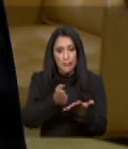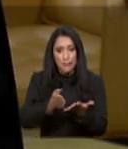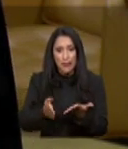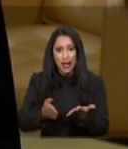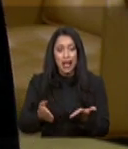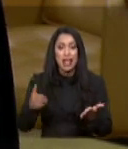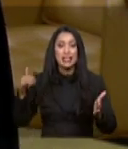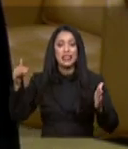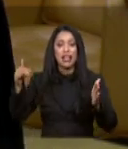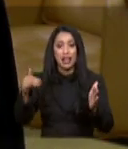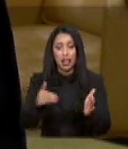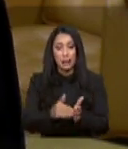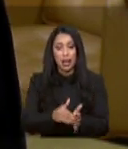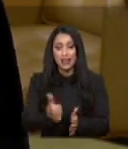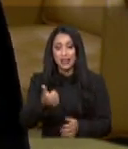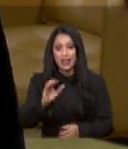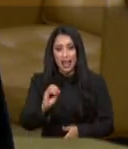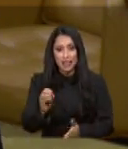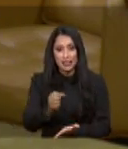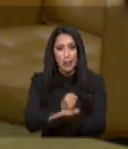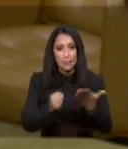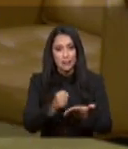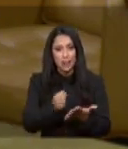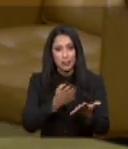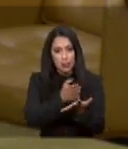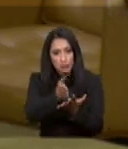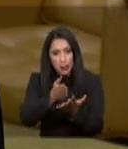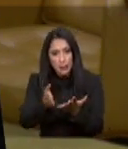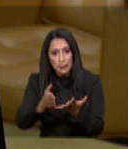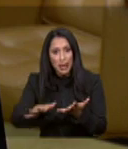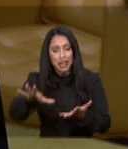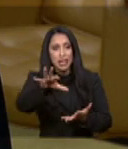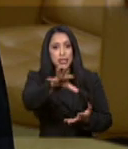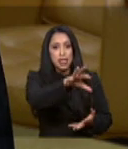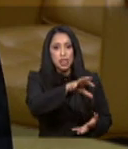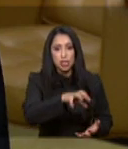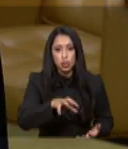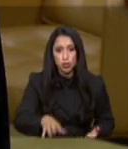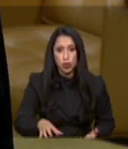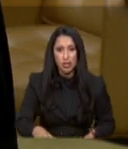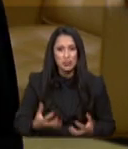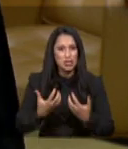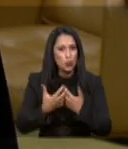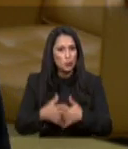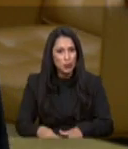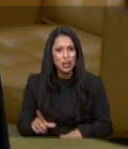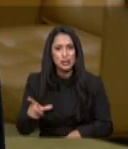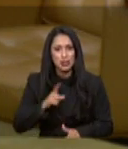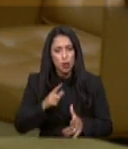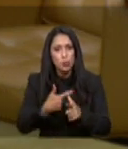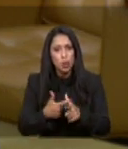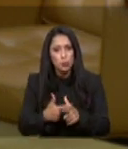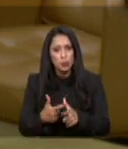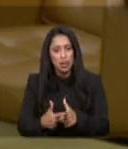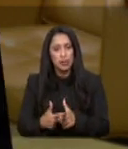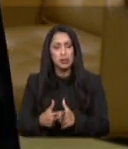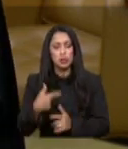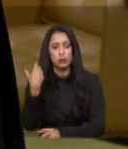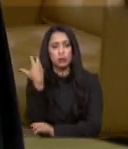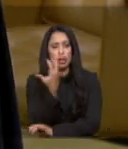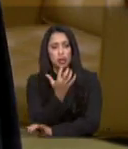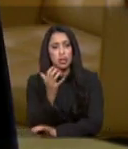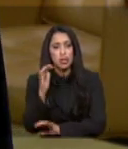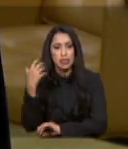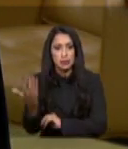bases nas regiões mais complexas relativas ao problema do desmatamento. Pois muito bem, volto agora ao eixo do